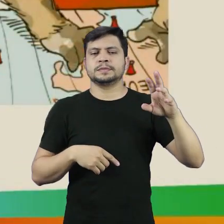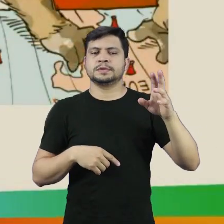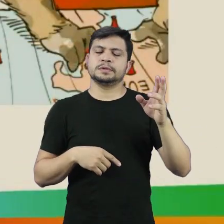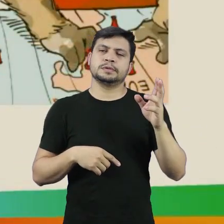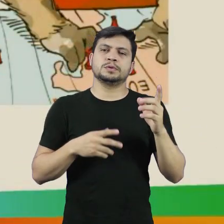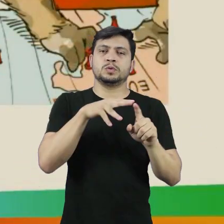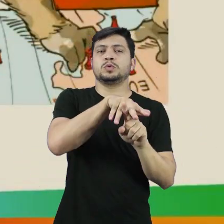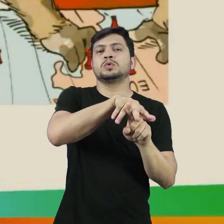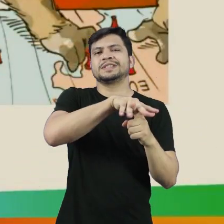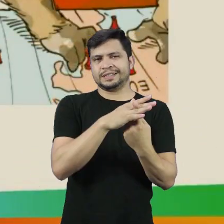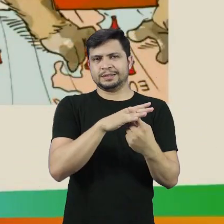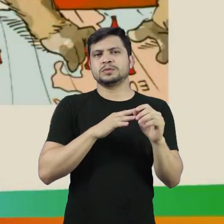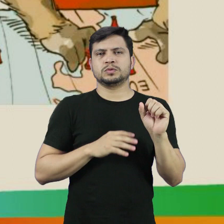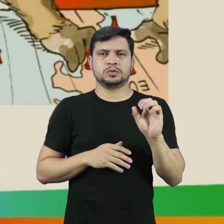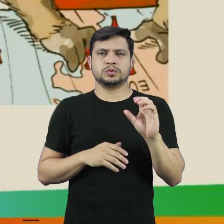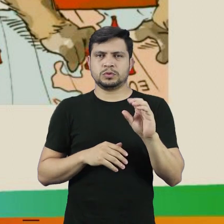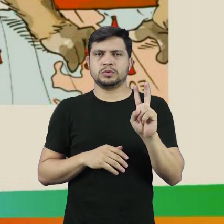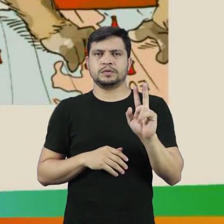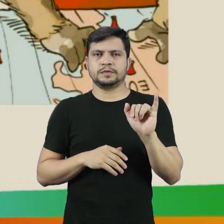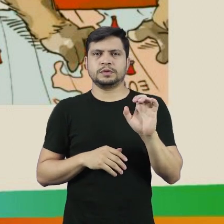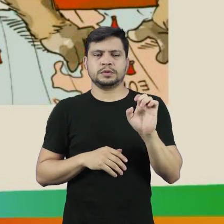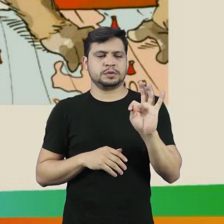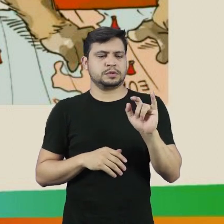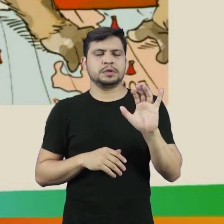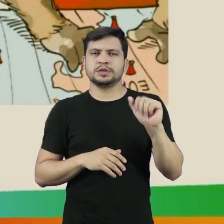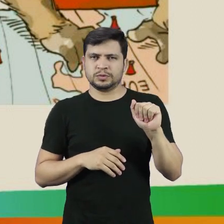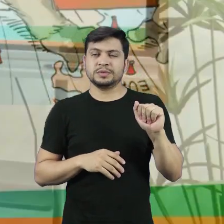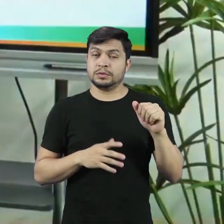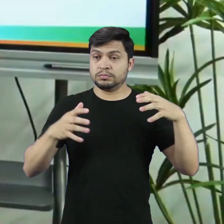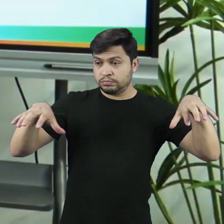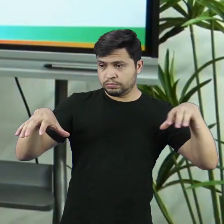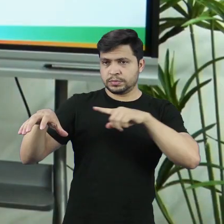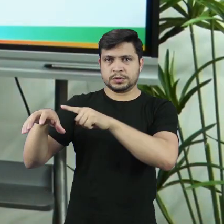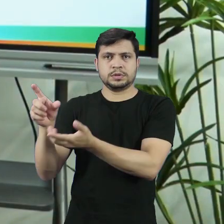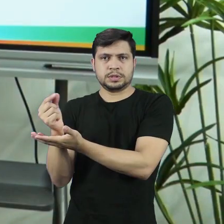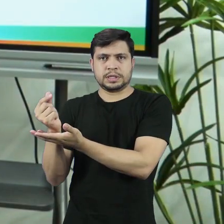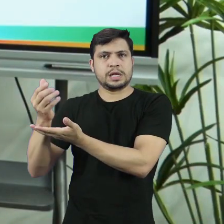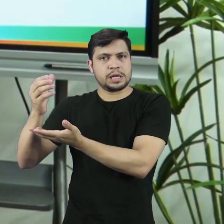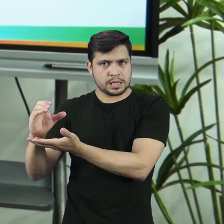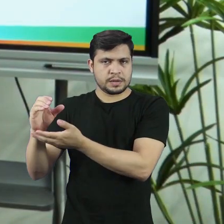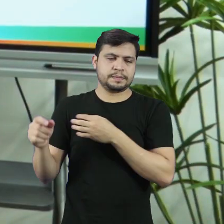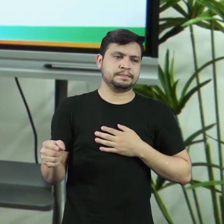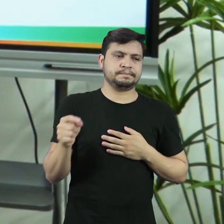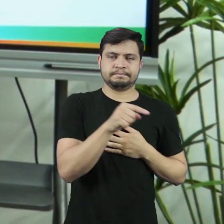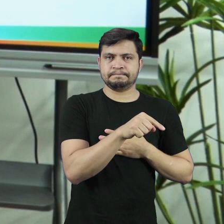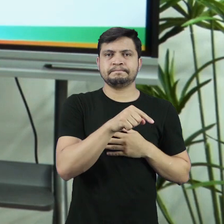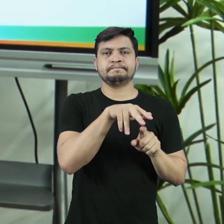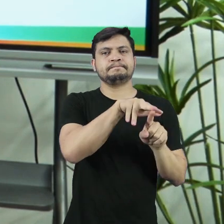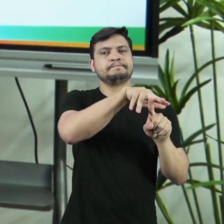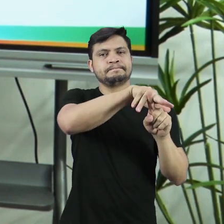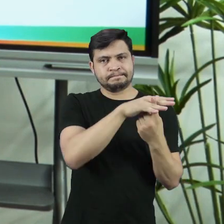o socialismo soviético, né? Ora, de um lado o capitalismo norte-americano, do outro lado o socialismo soviético. Essas